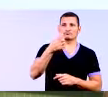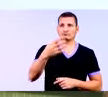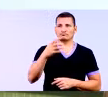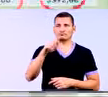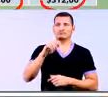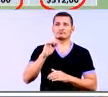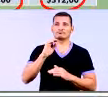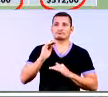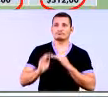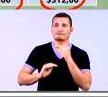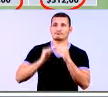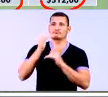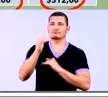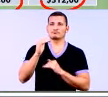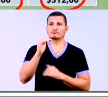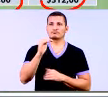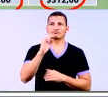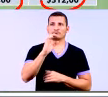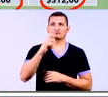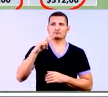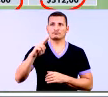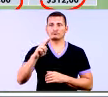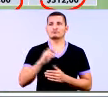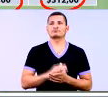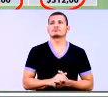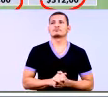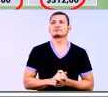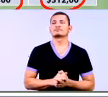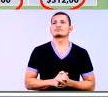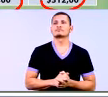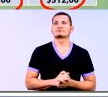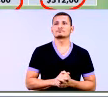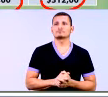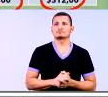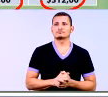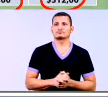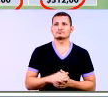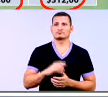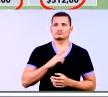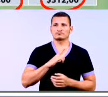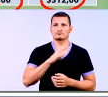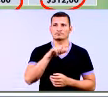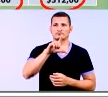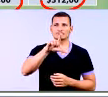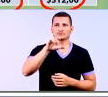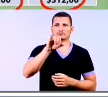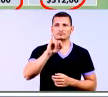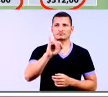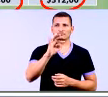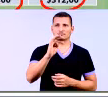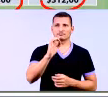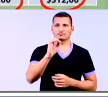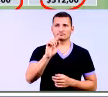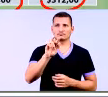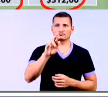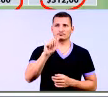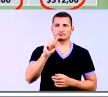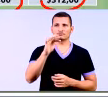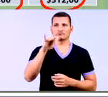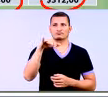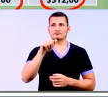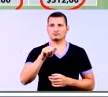do processamento, evolução do 32, ok? Aí depois tem aqui o parâmetro litografia. Litografia é a questão